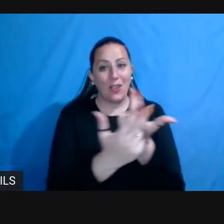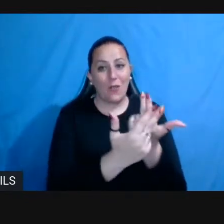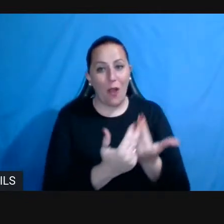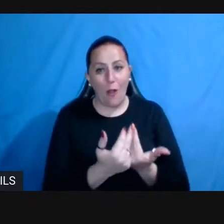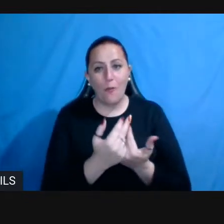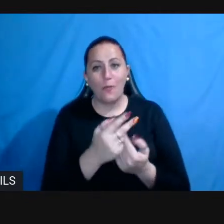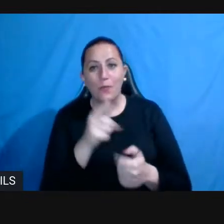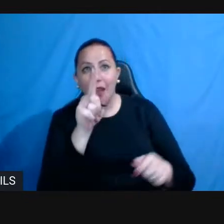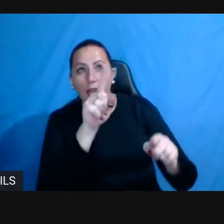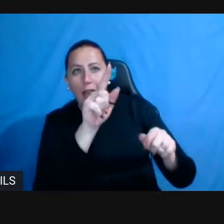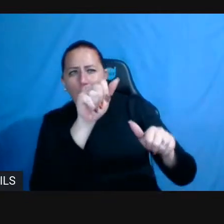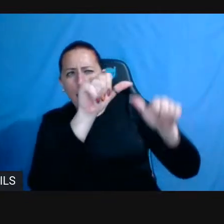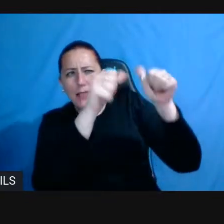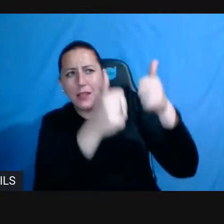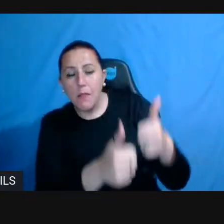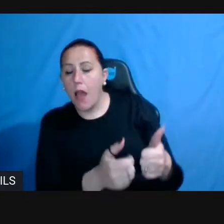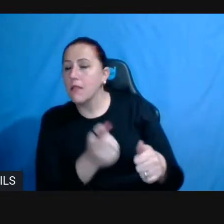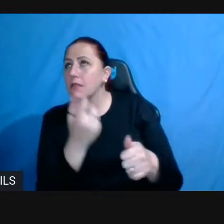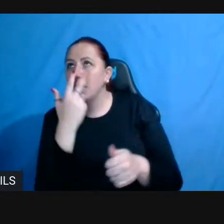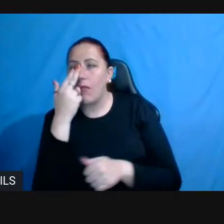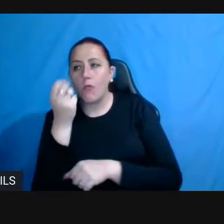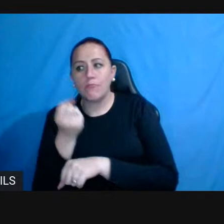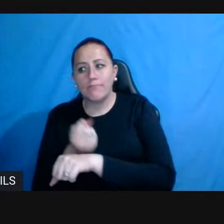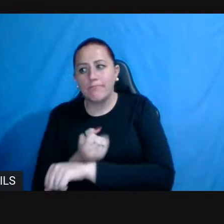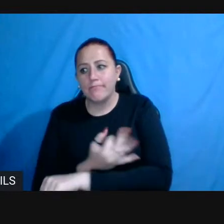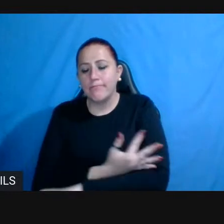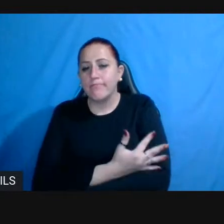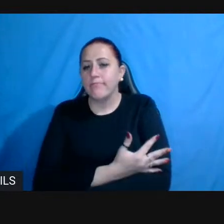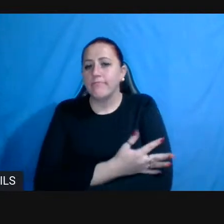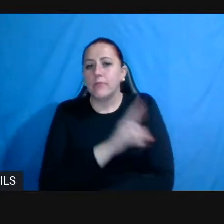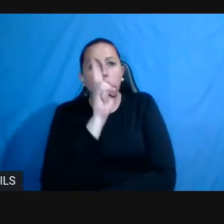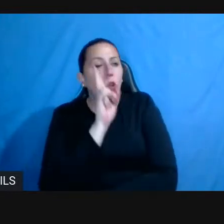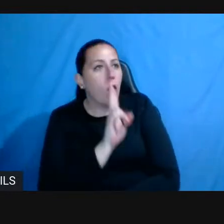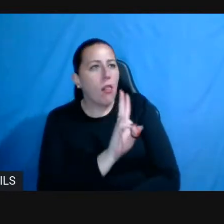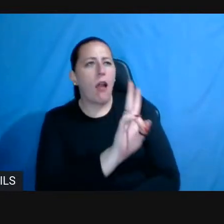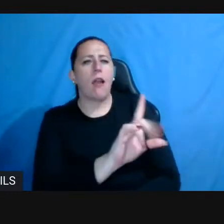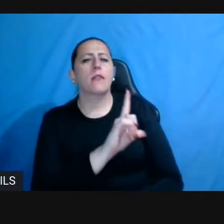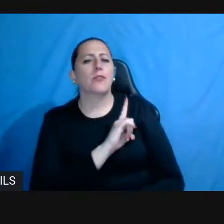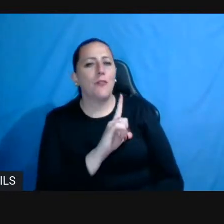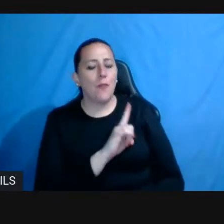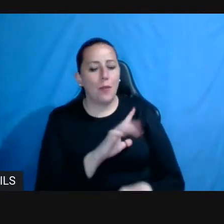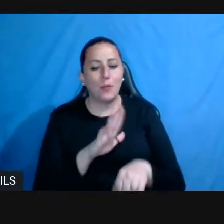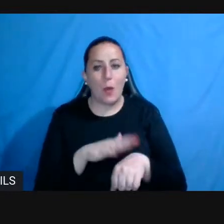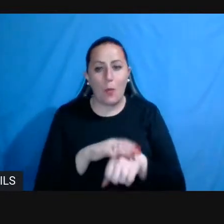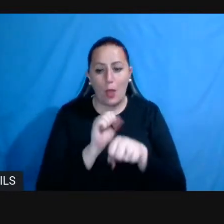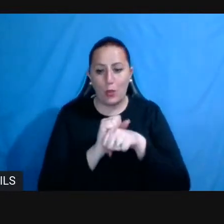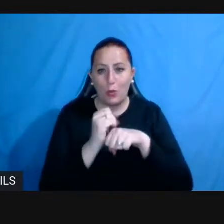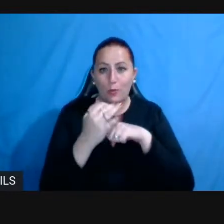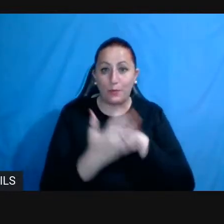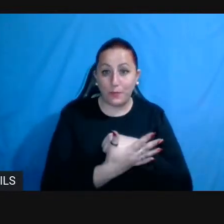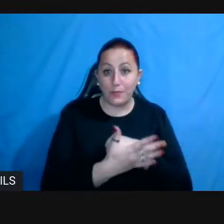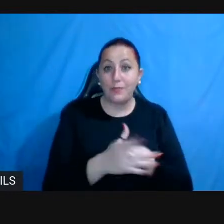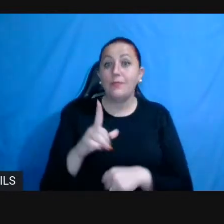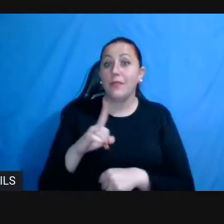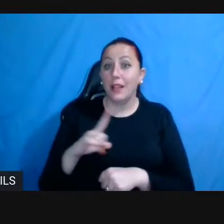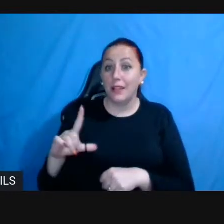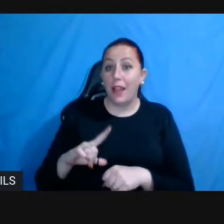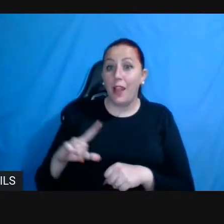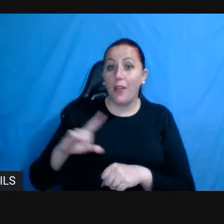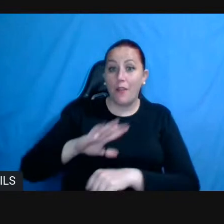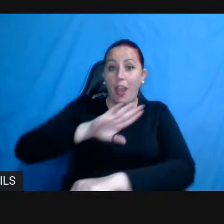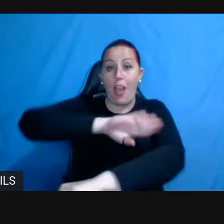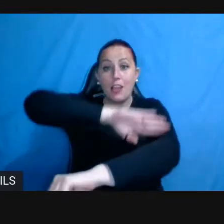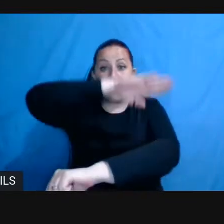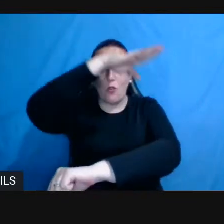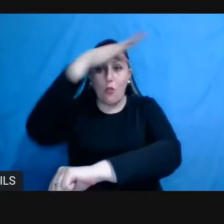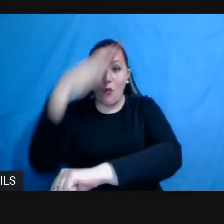primeiro vídeo emociona, né? Nós tivemos nesse período de pandemia a inauguração da nossa quadra, uma